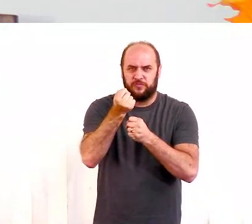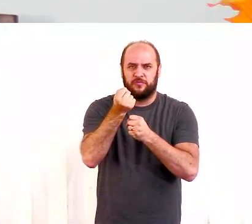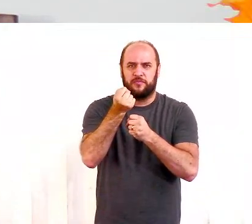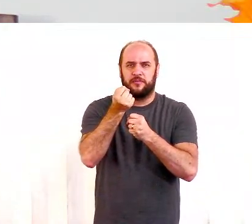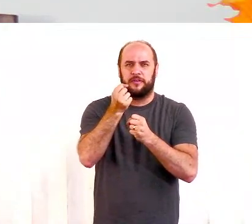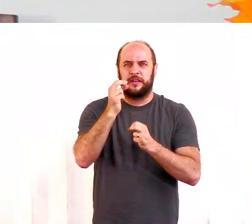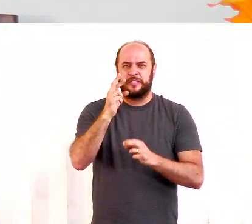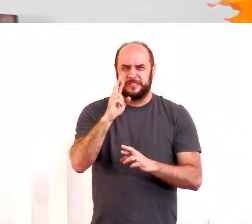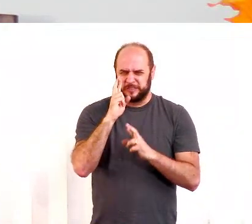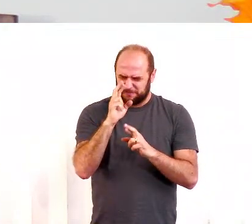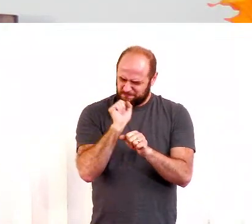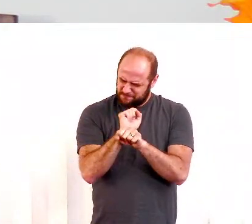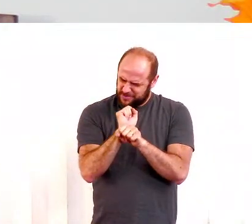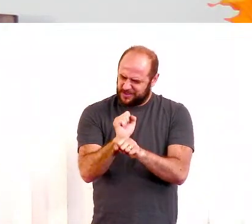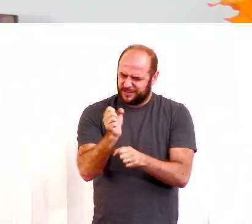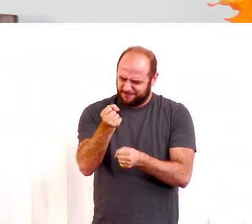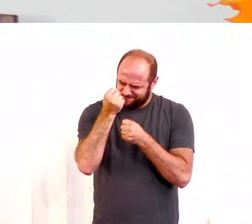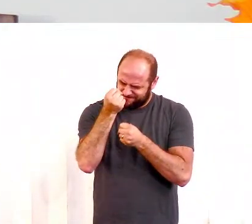esperança.